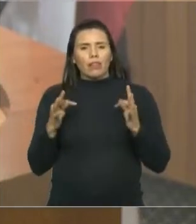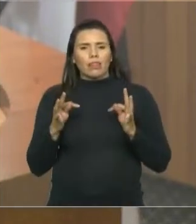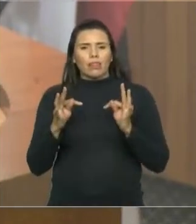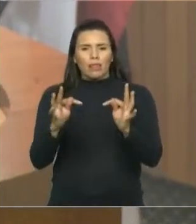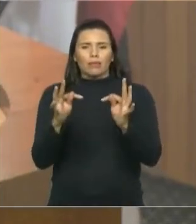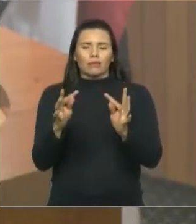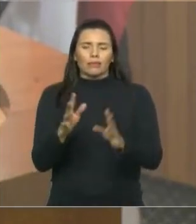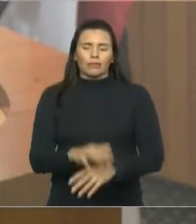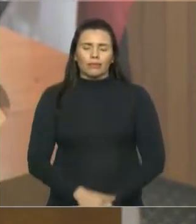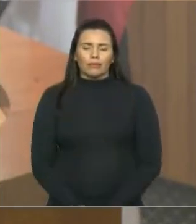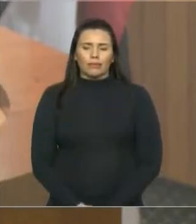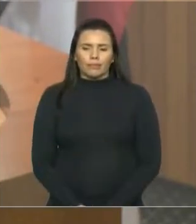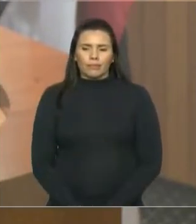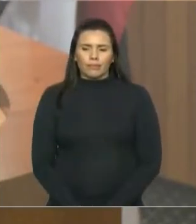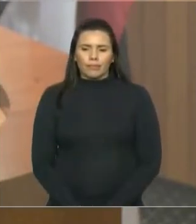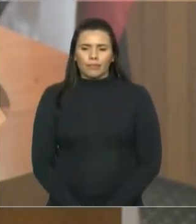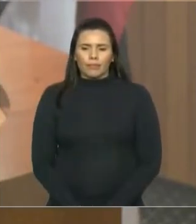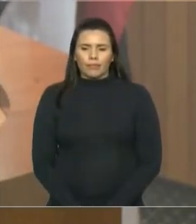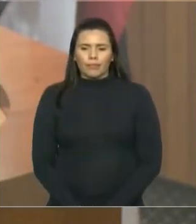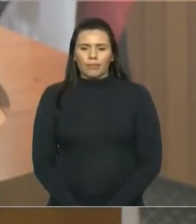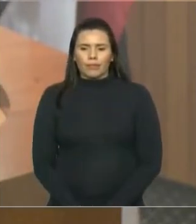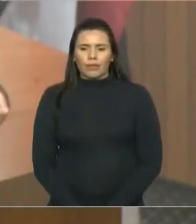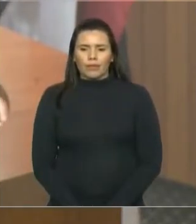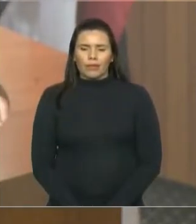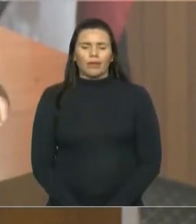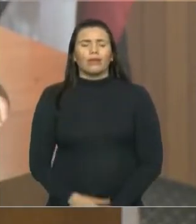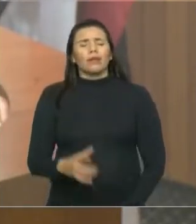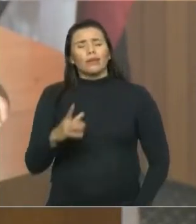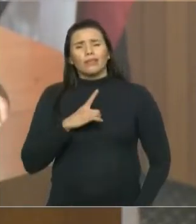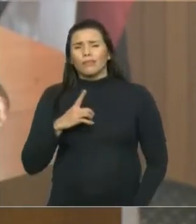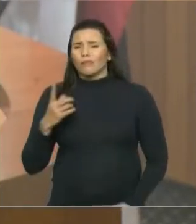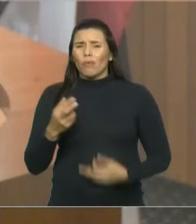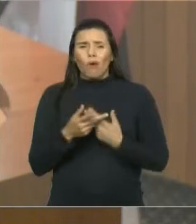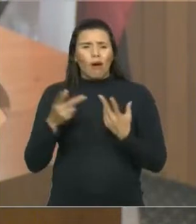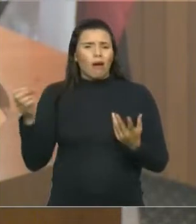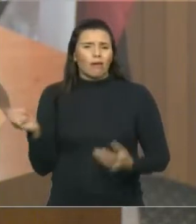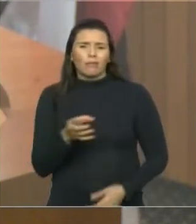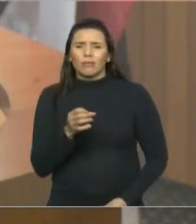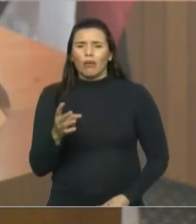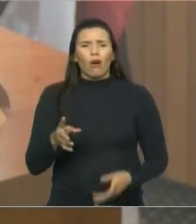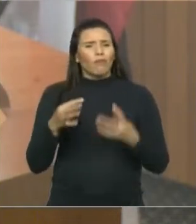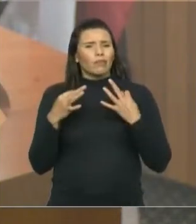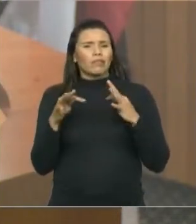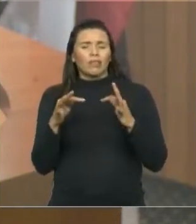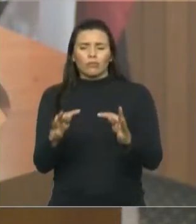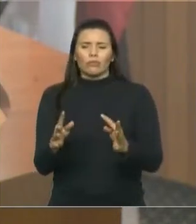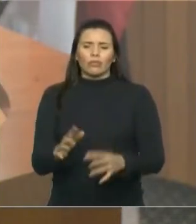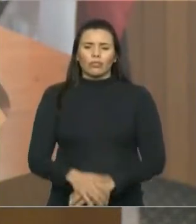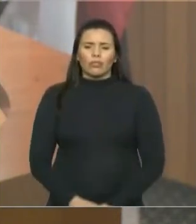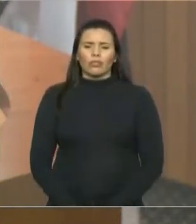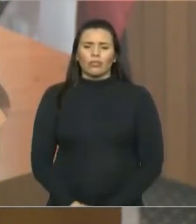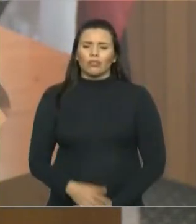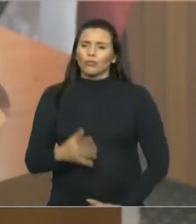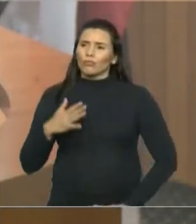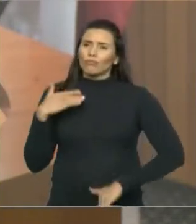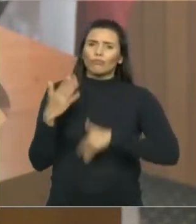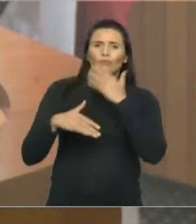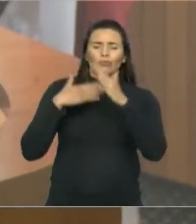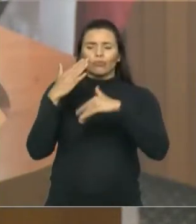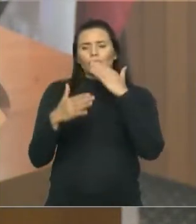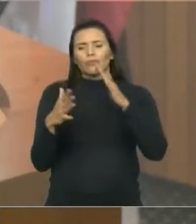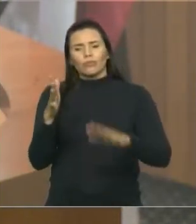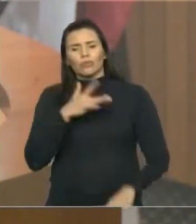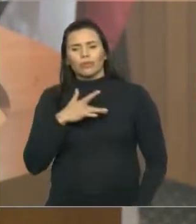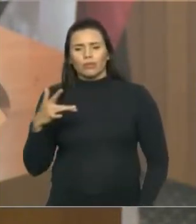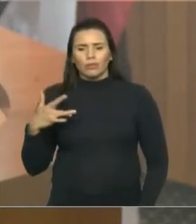últimos 50 anos, tanto avanços de tecnologia no sistema de saúde. Opa, pronto. Só para passar.